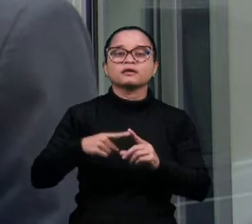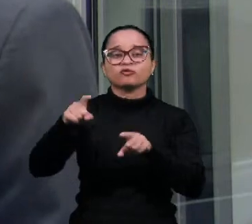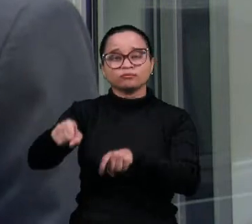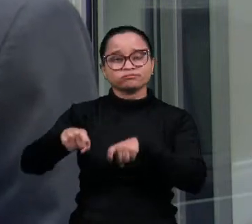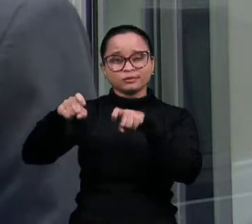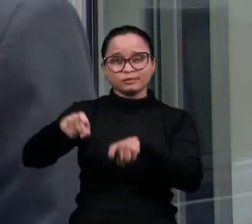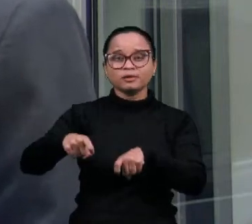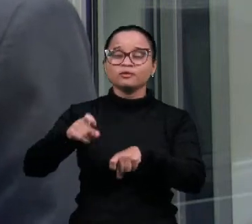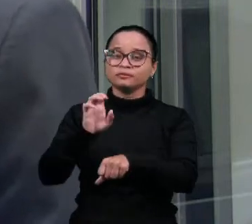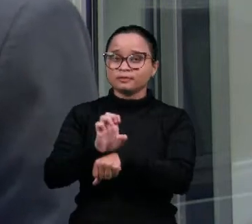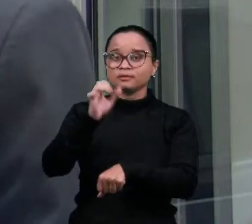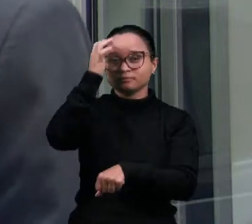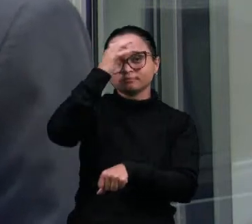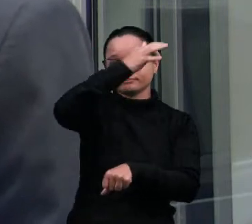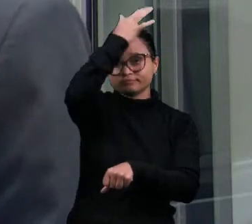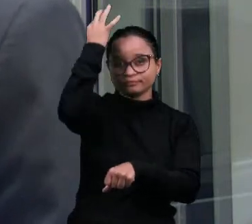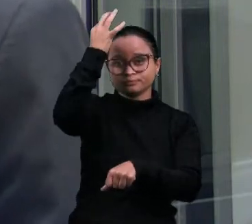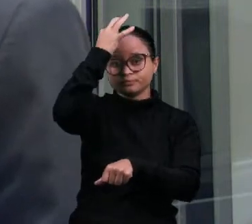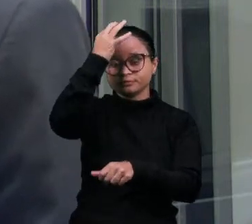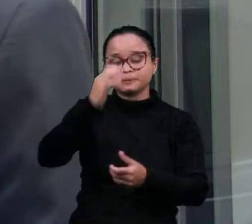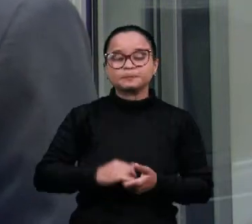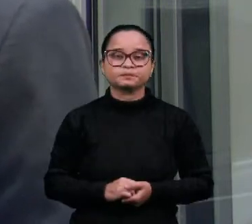estado. E